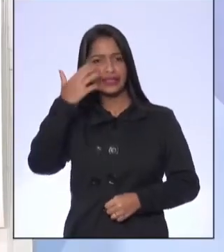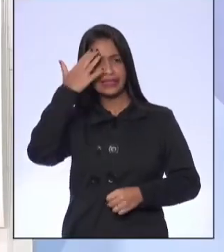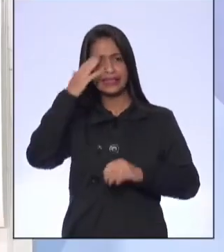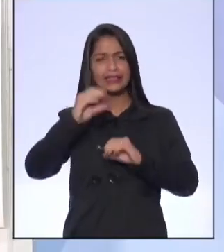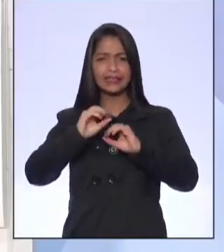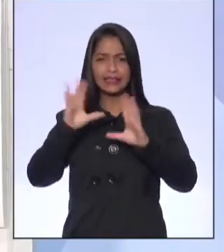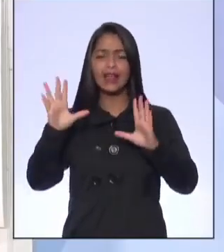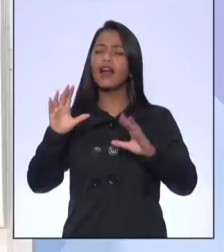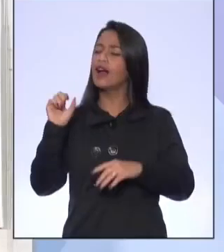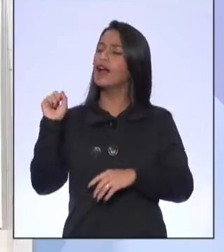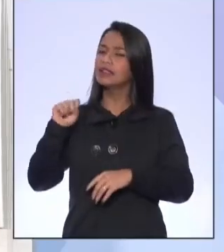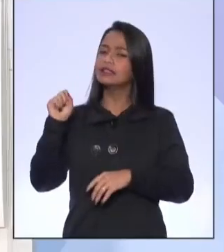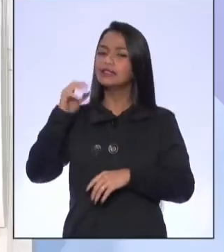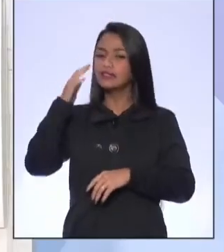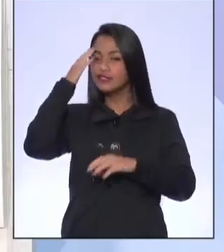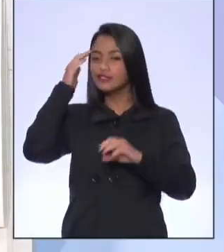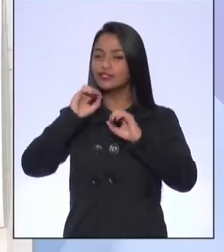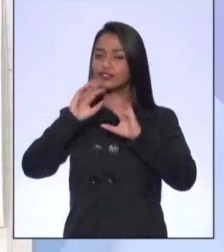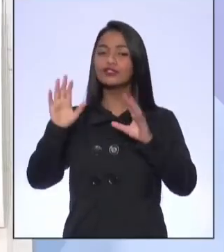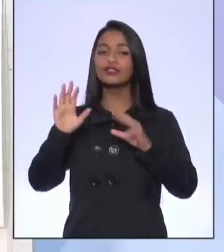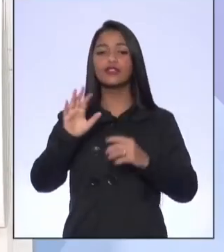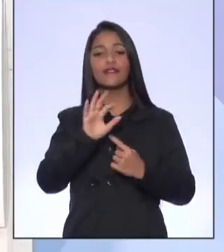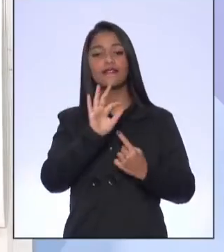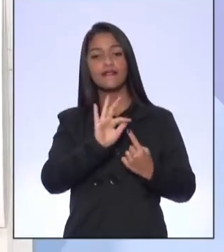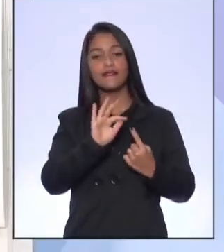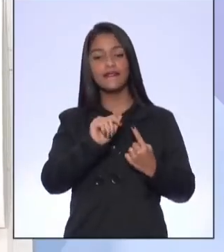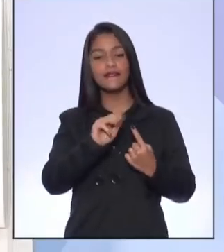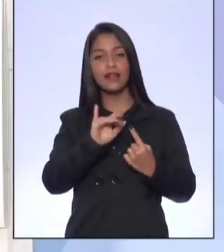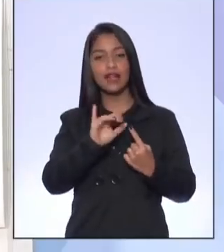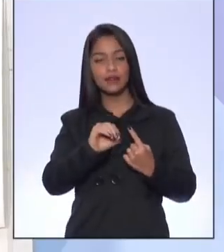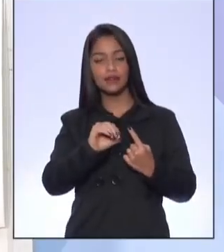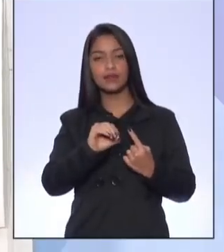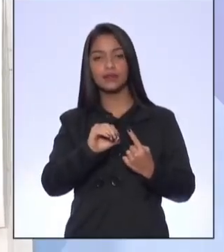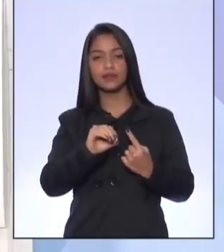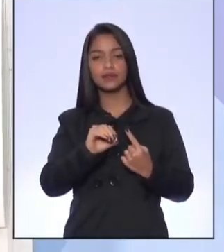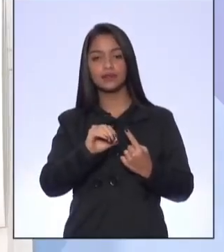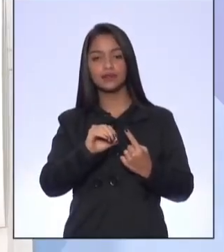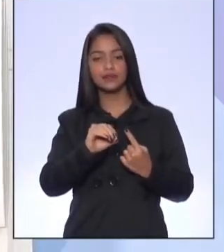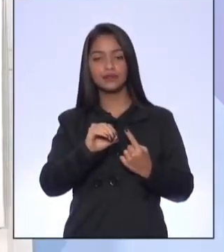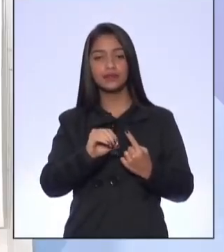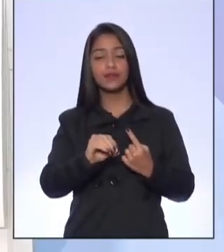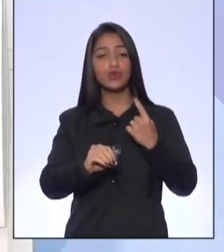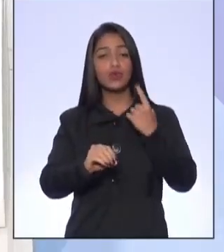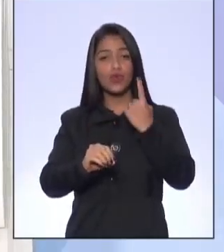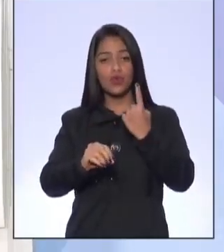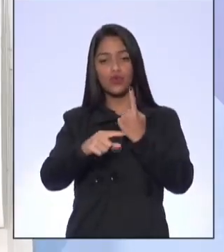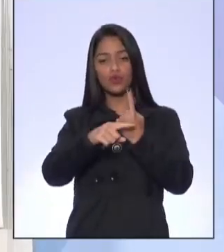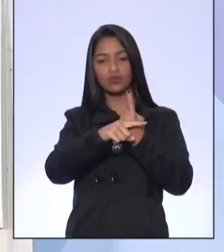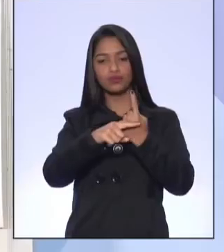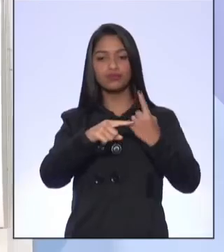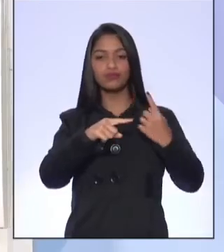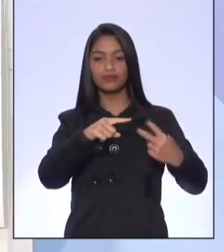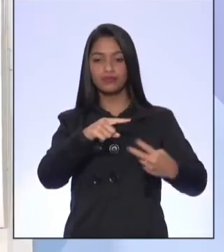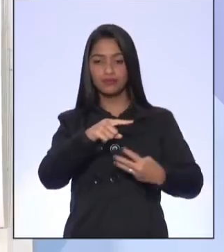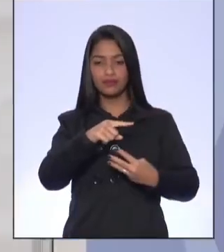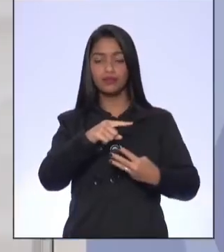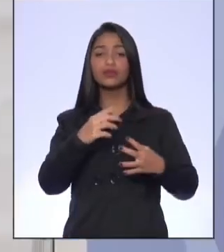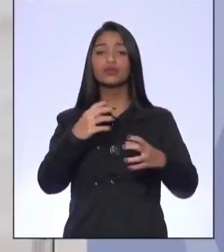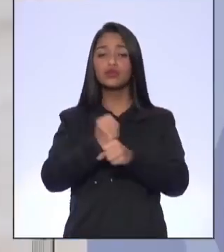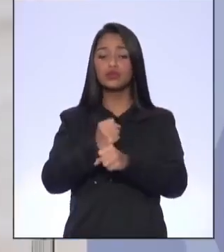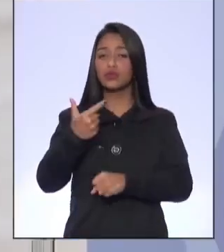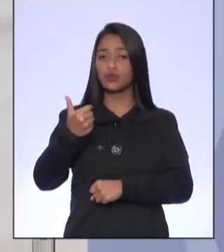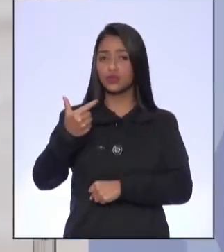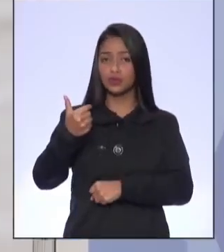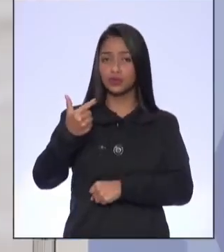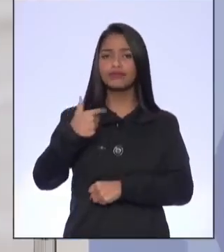Ela. Então, eu sei que já o Fábio, no caso aqui, o terço, daria 12. Então, eu sei aqui, né, no caso, que o